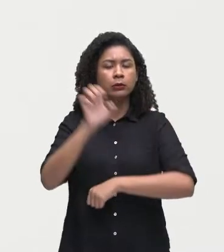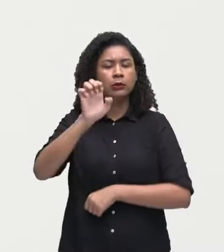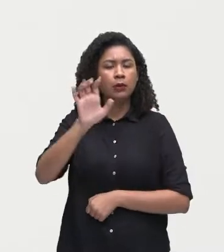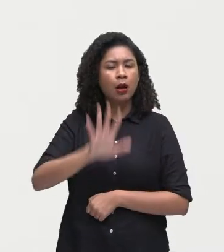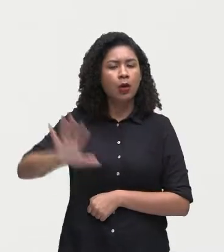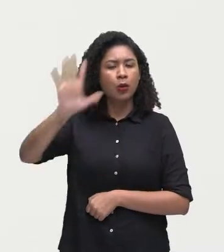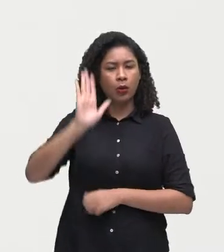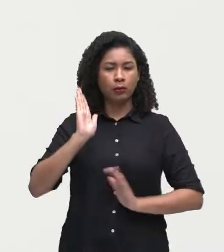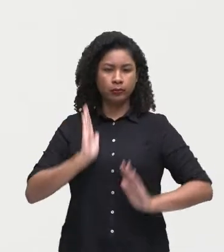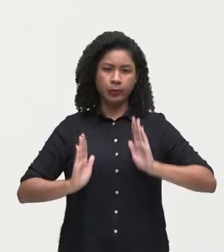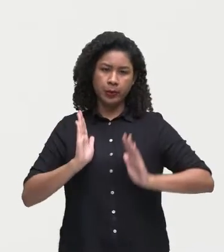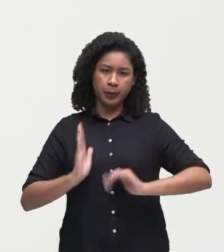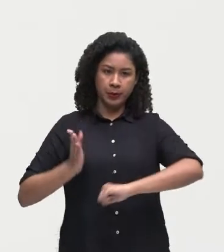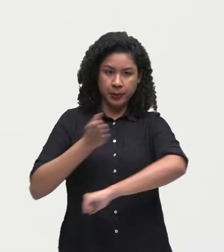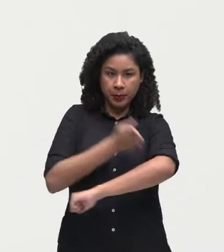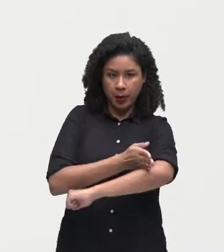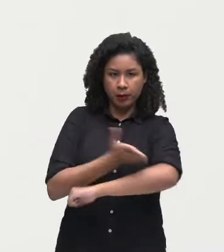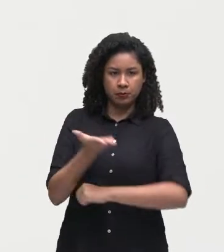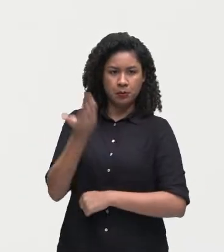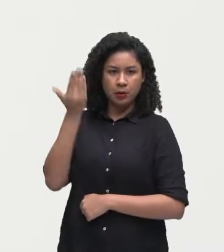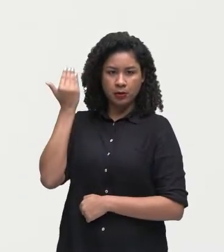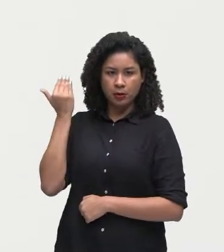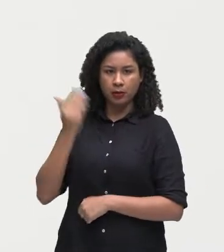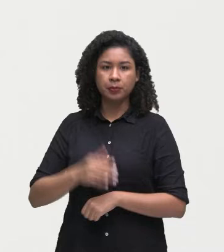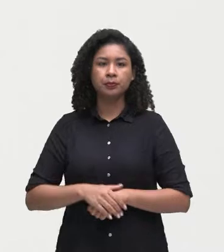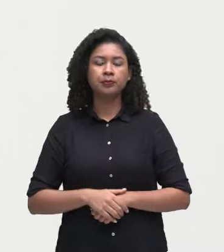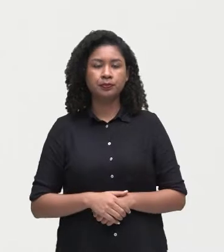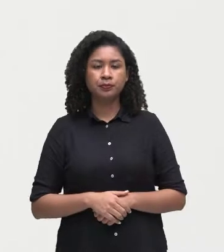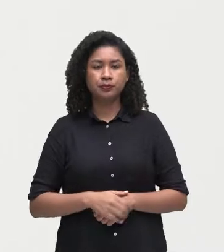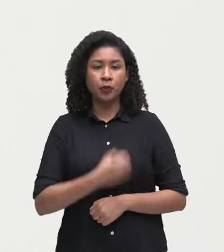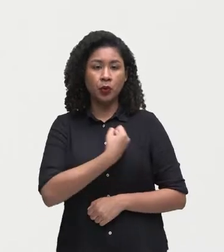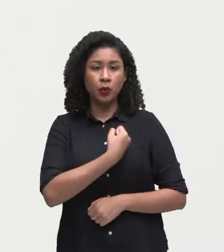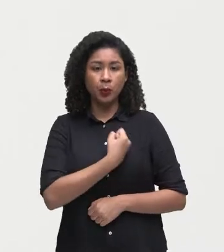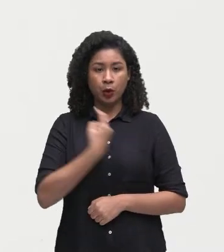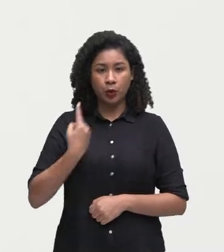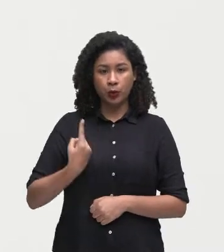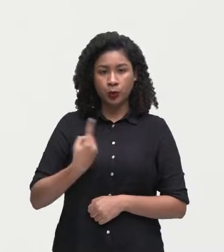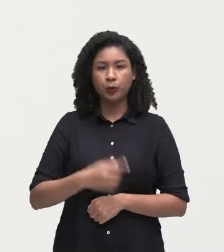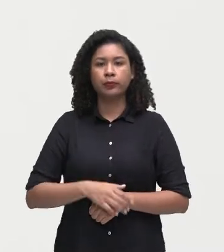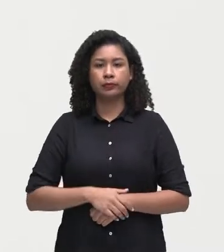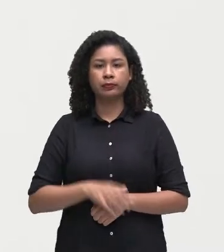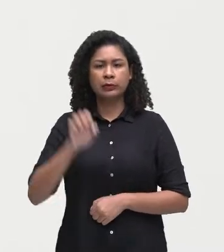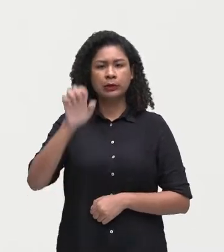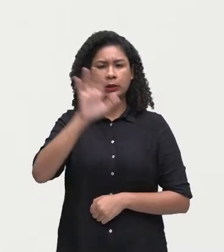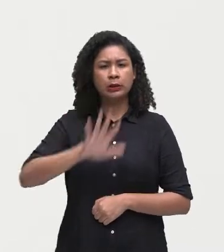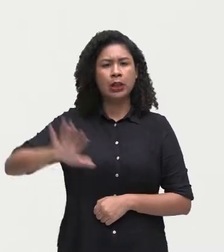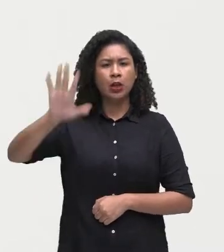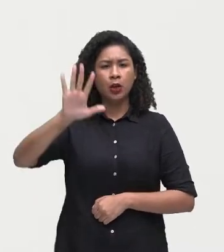1. A peste negra devastou a Europa, aniquilando